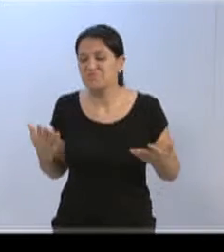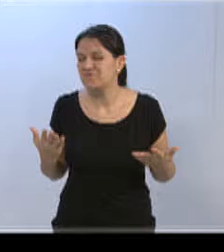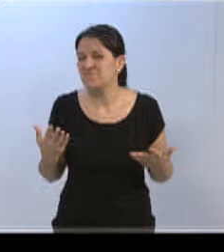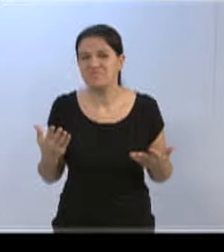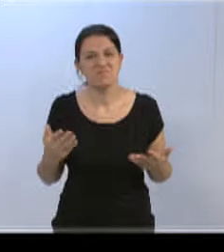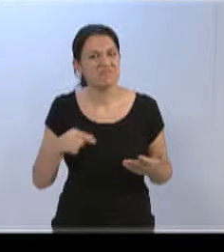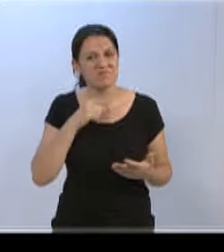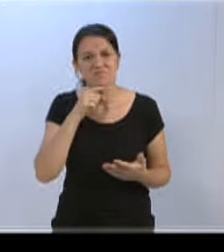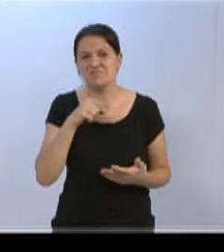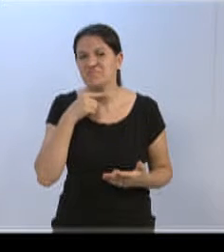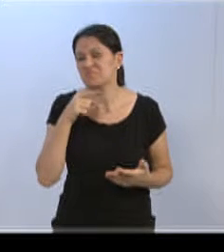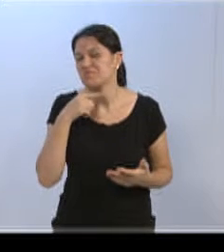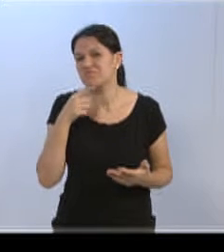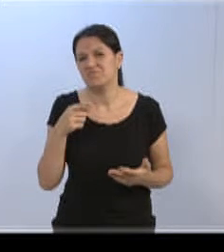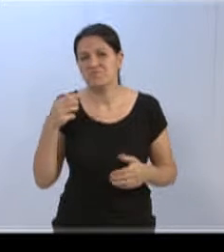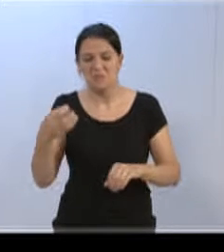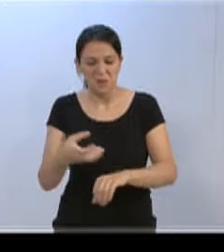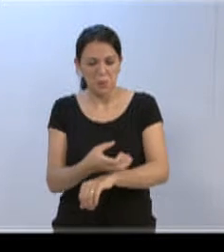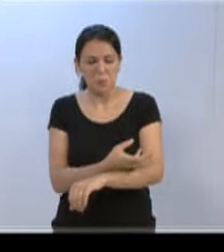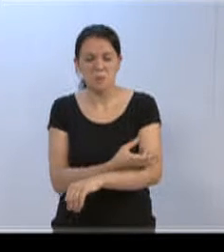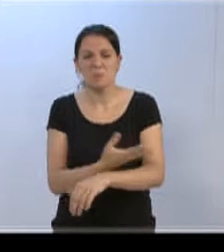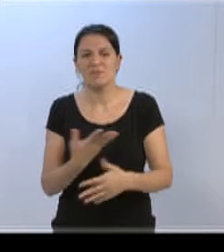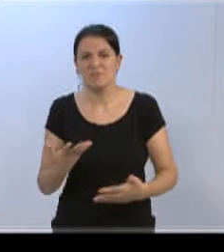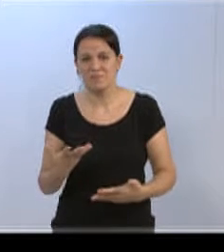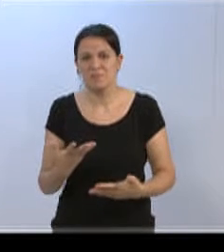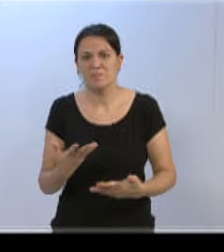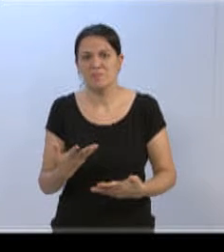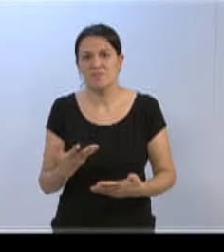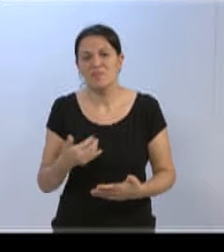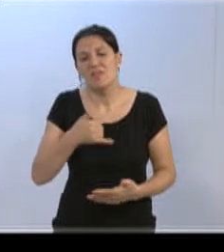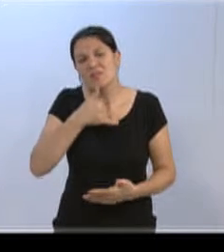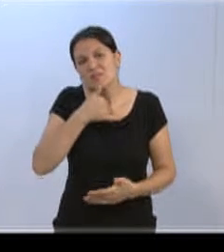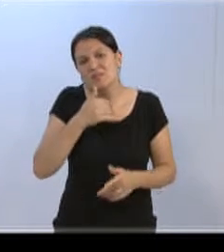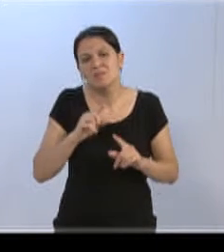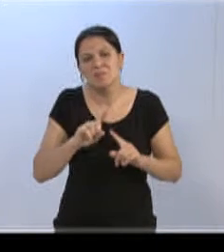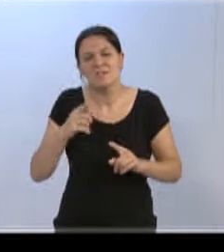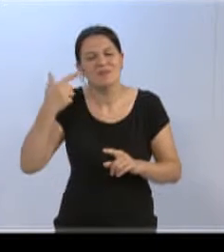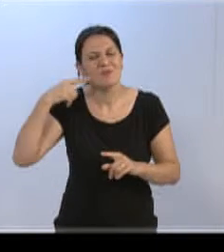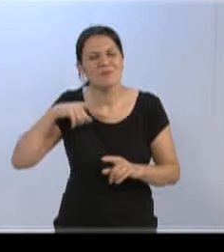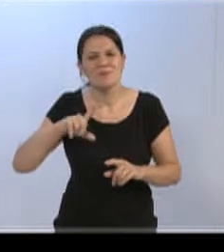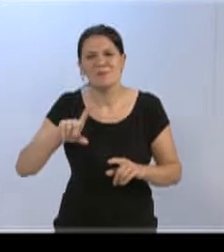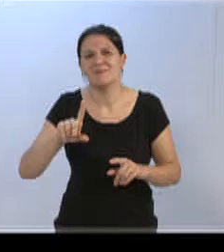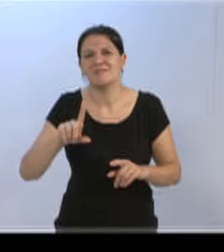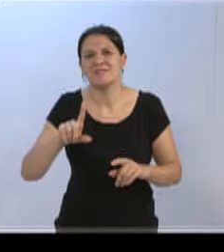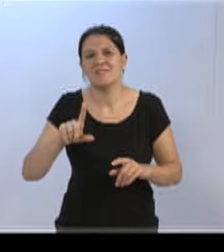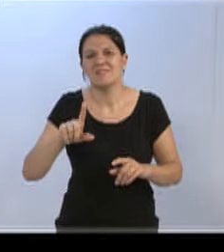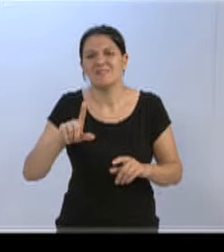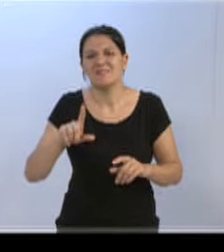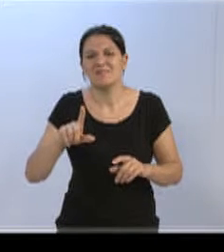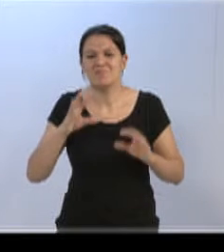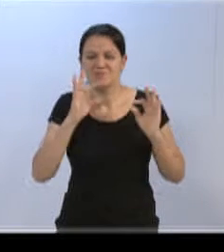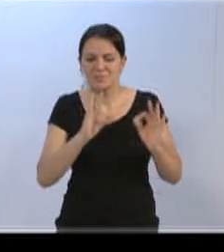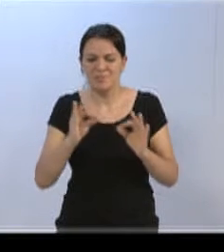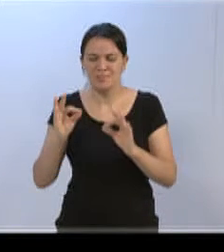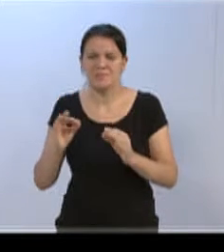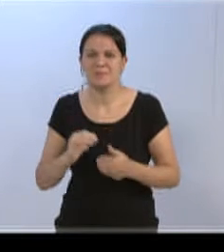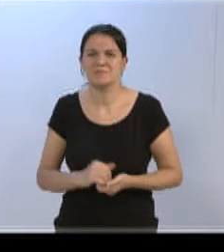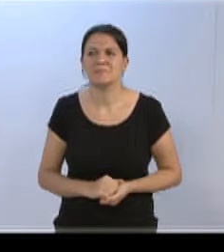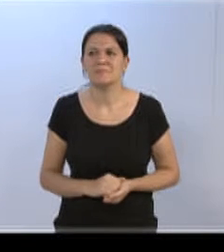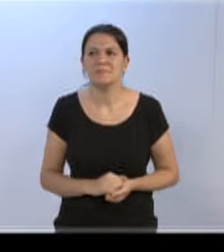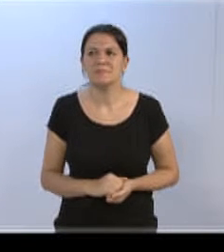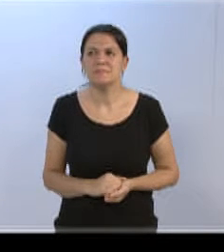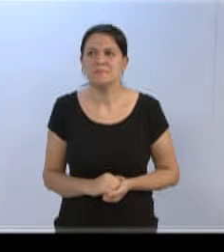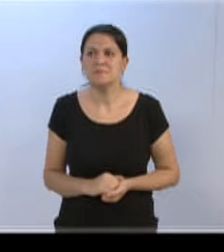serviço de ineficiência, ineficaz, né, que infelizmente não consegue atender às demandas do nosso município. Pode passar?